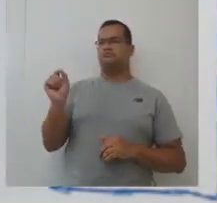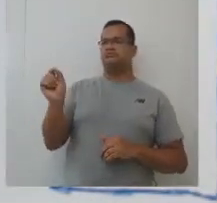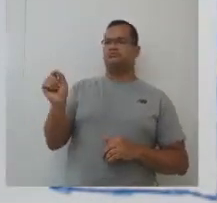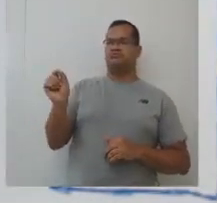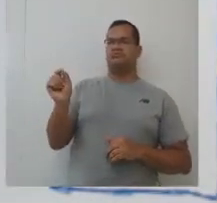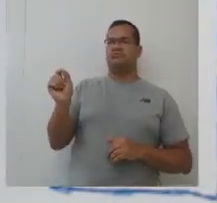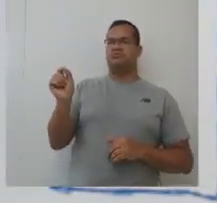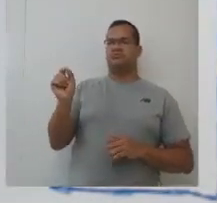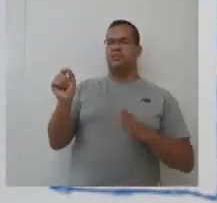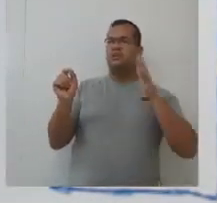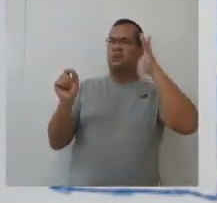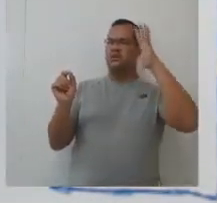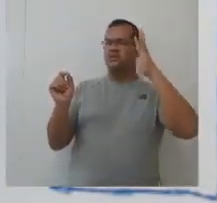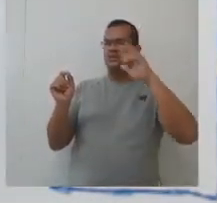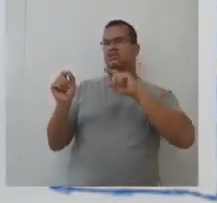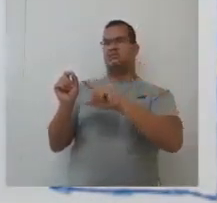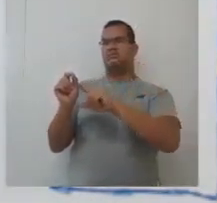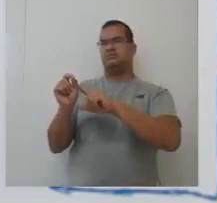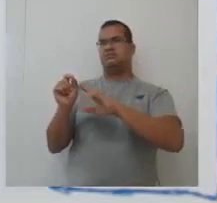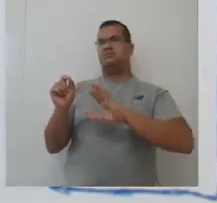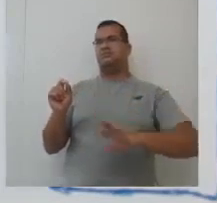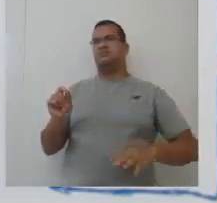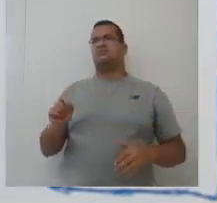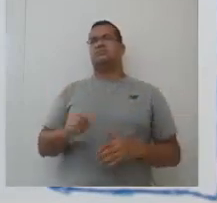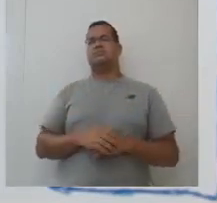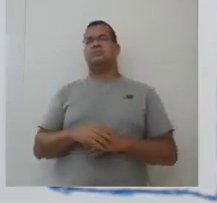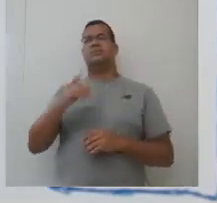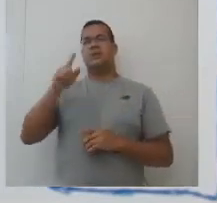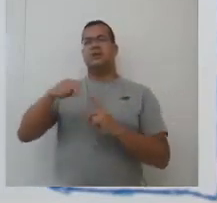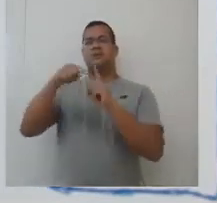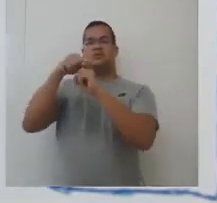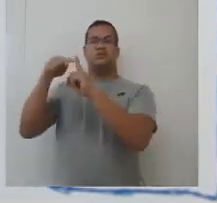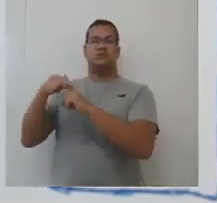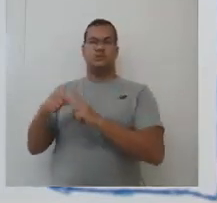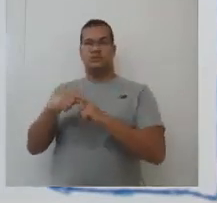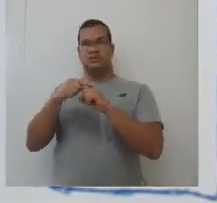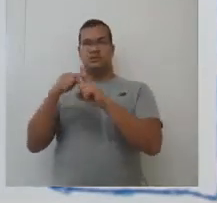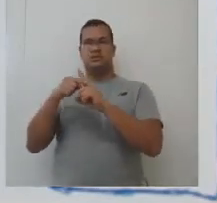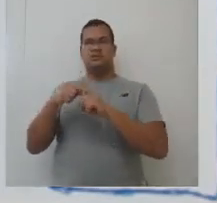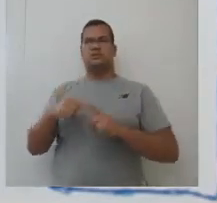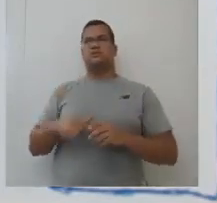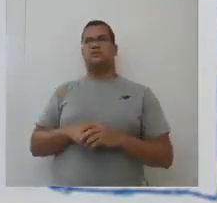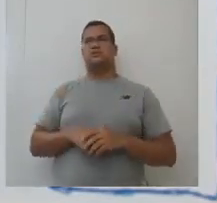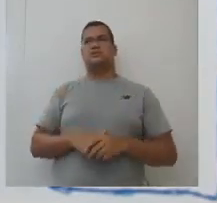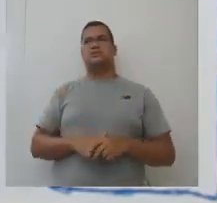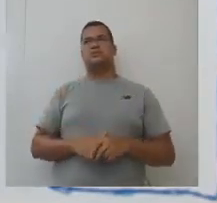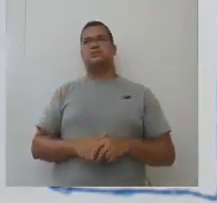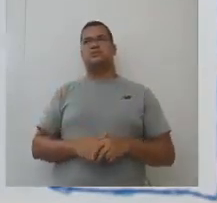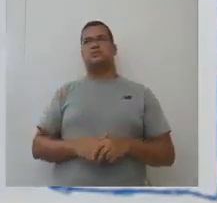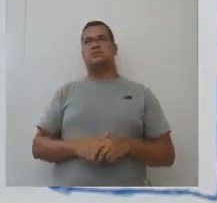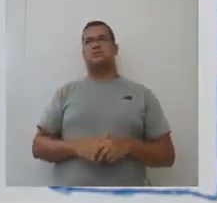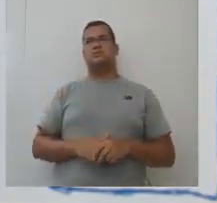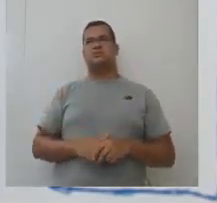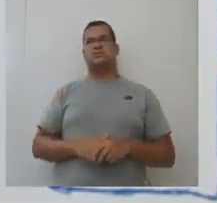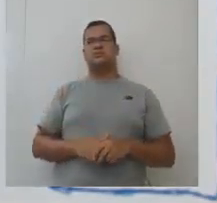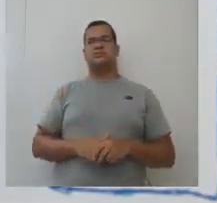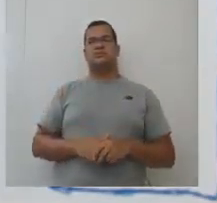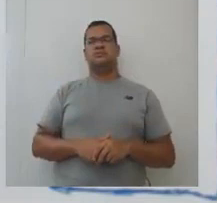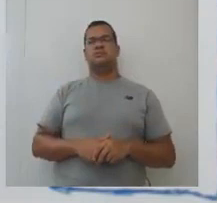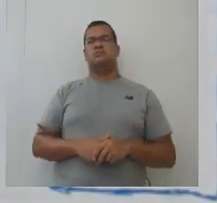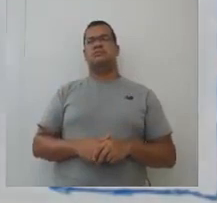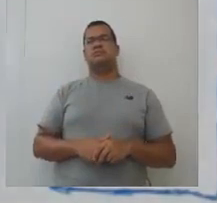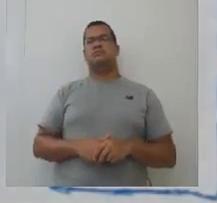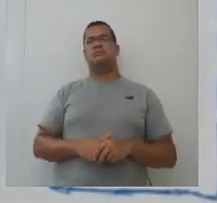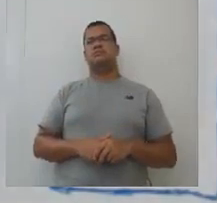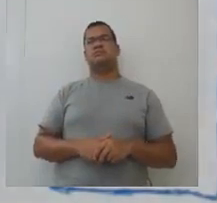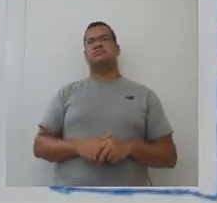essa carga, ela está situada aqui. E ela é positiva, bem só. 2 coulomb é uma carga positiva. E